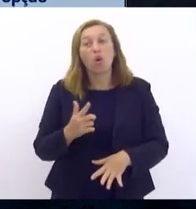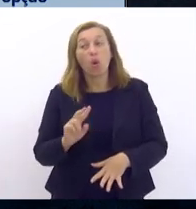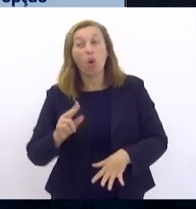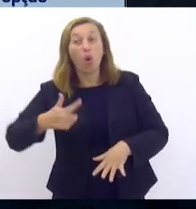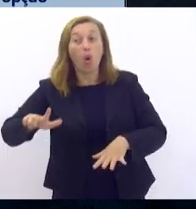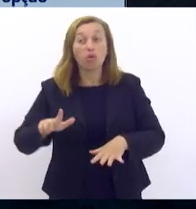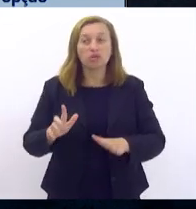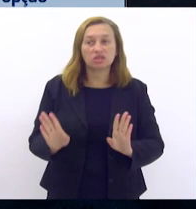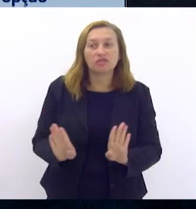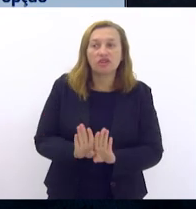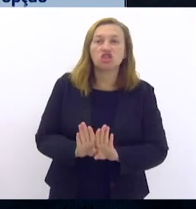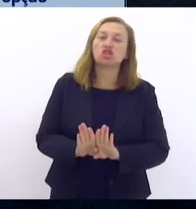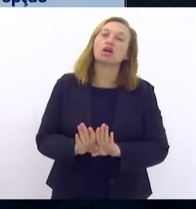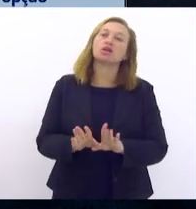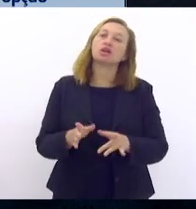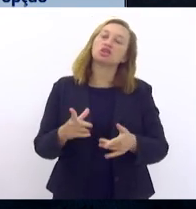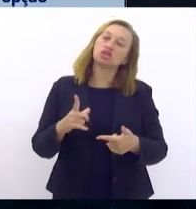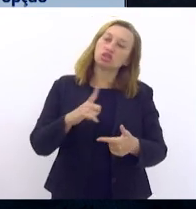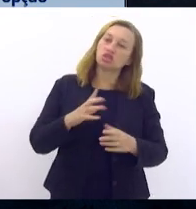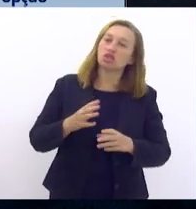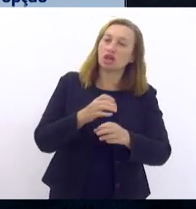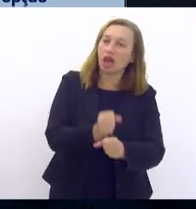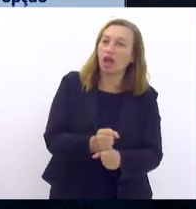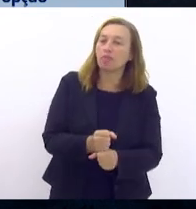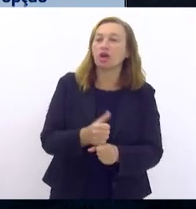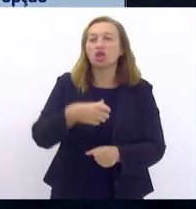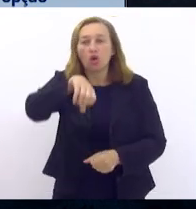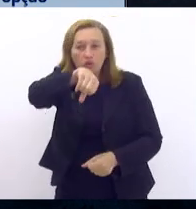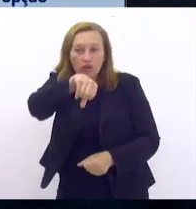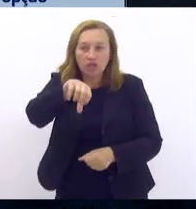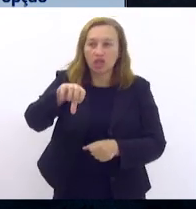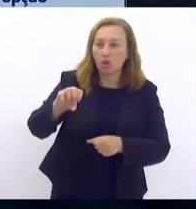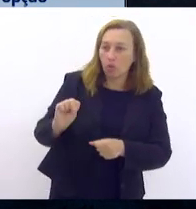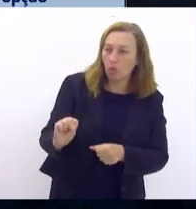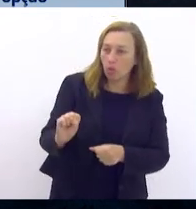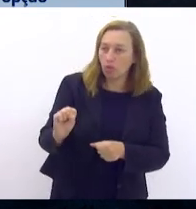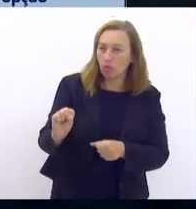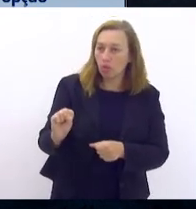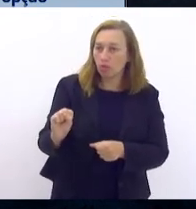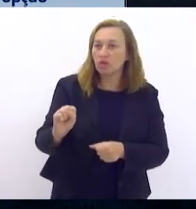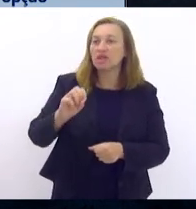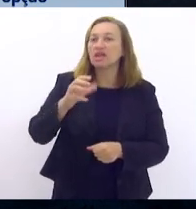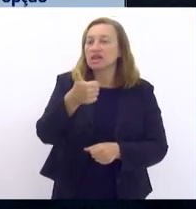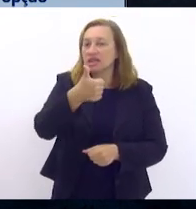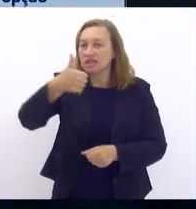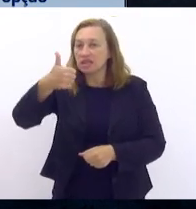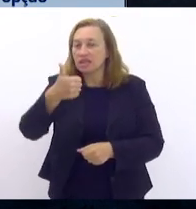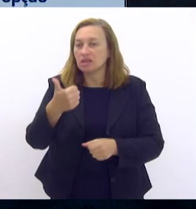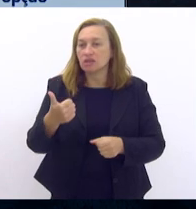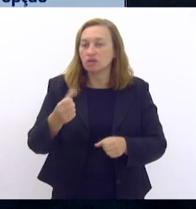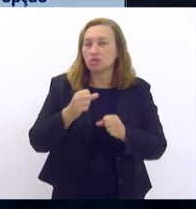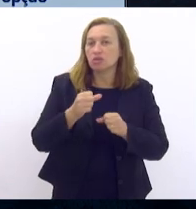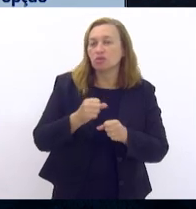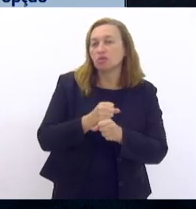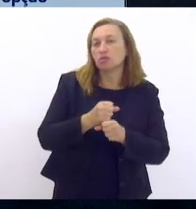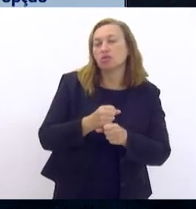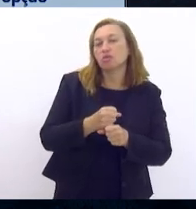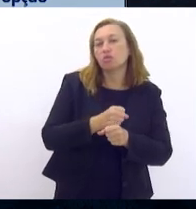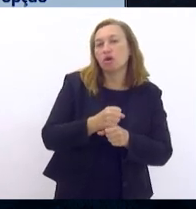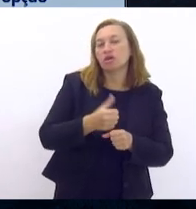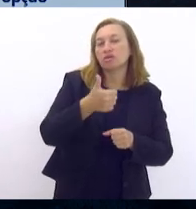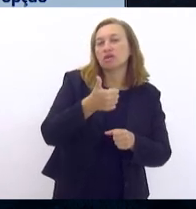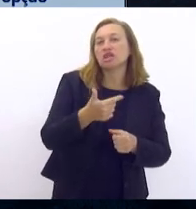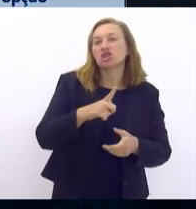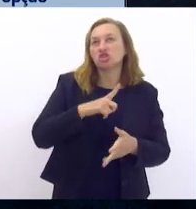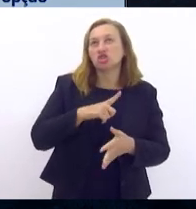gente tinha uma época uma contabilização de 98 entre 98 sem cooperativas isso não tá funcionando dessa forma